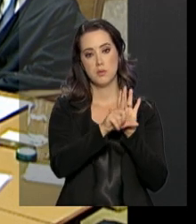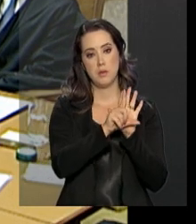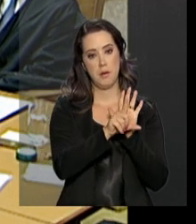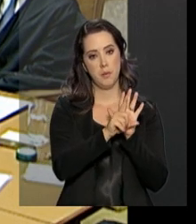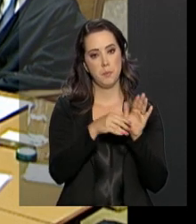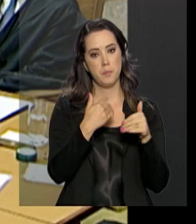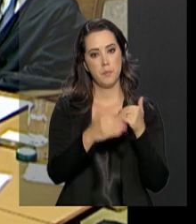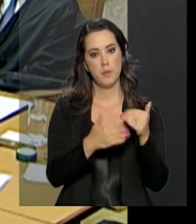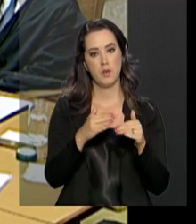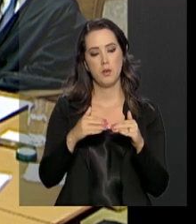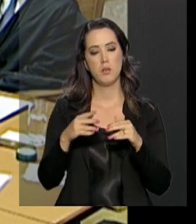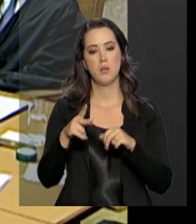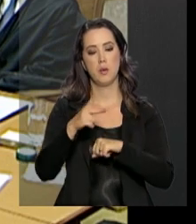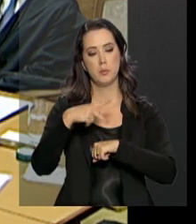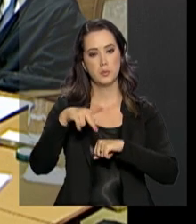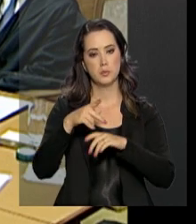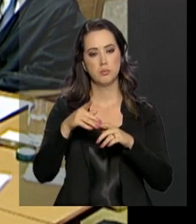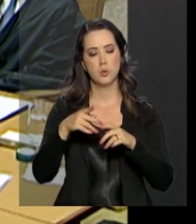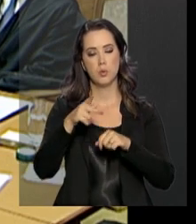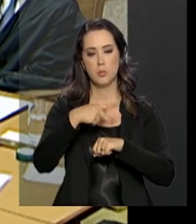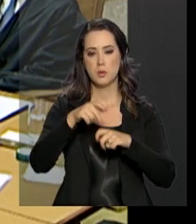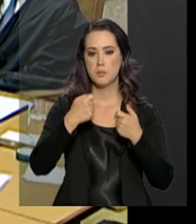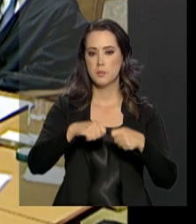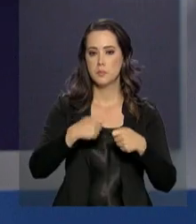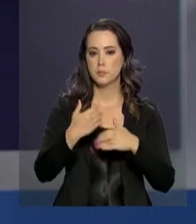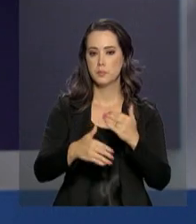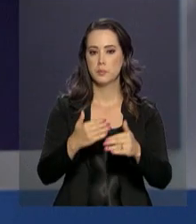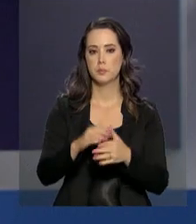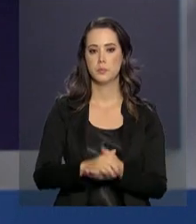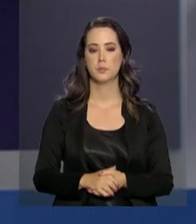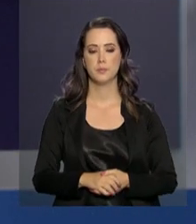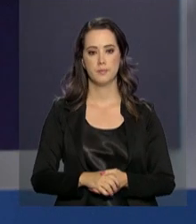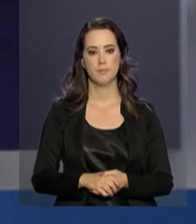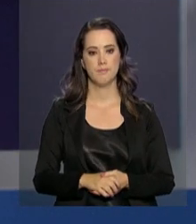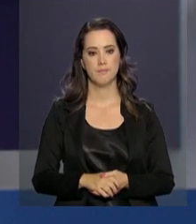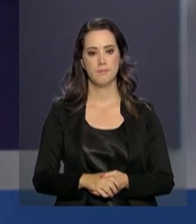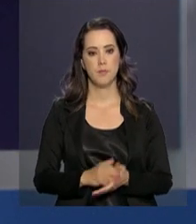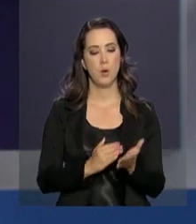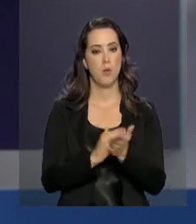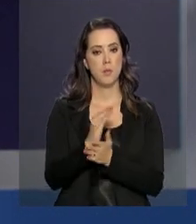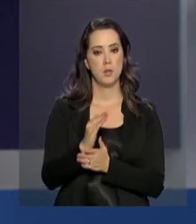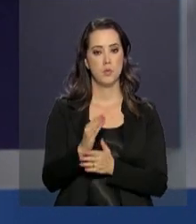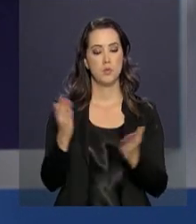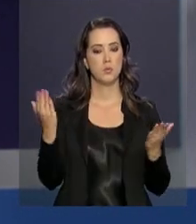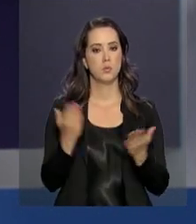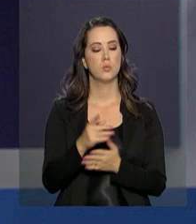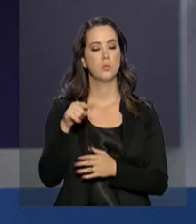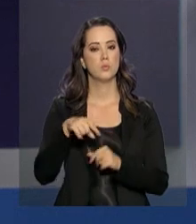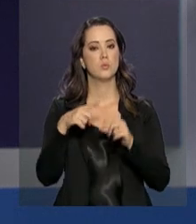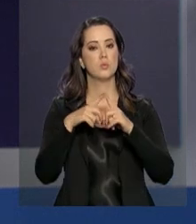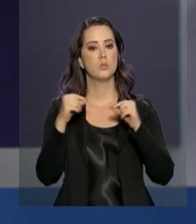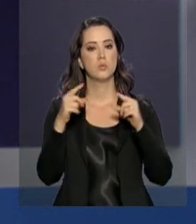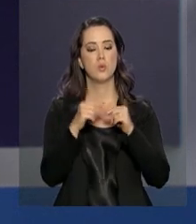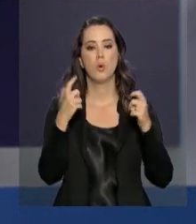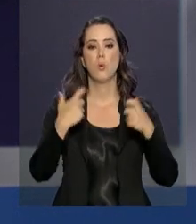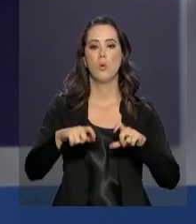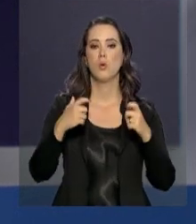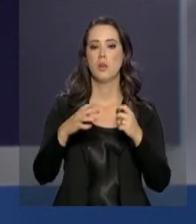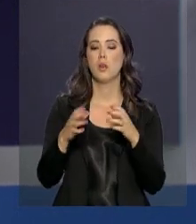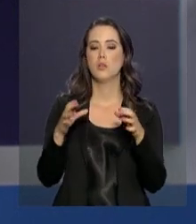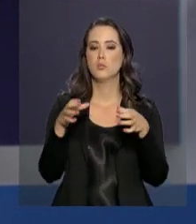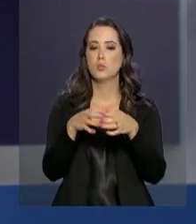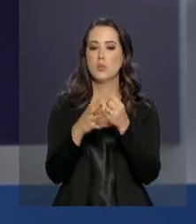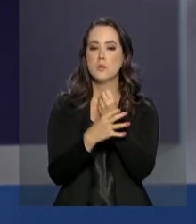manter a estabilidade do nosso país começou a funcionar hoje aqui em brasília um centro de segurança